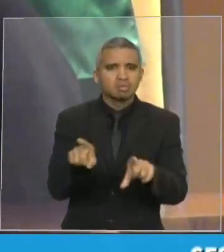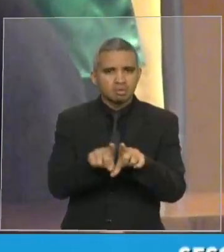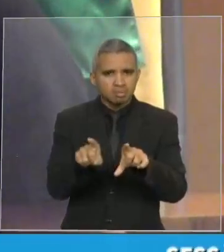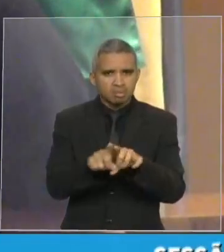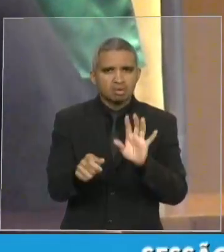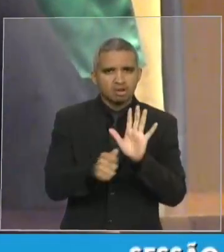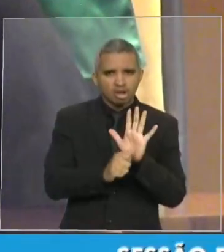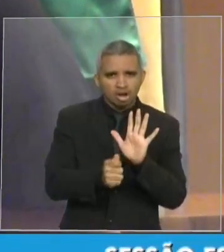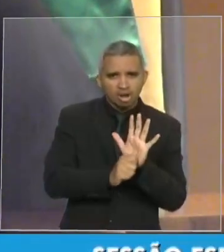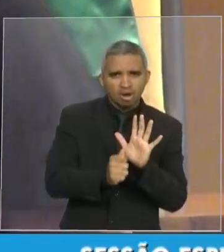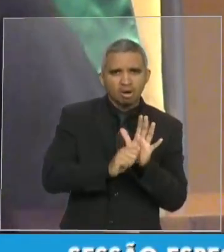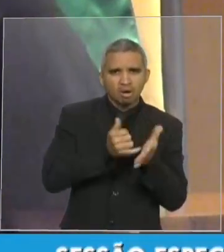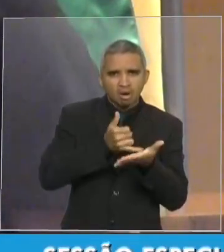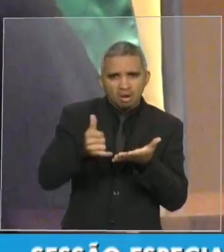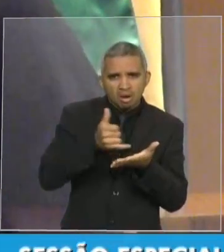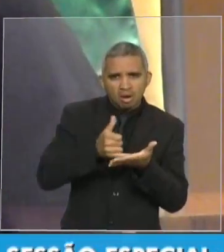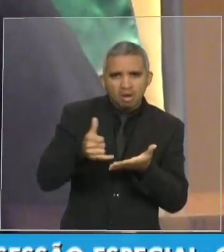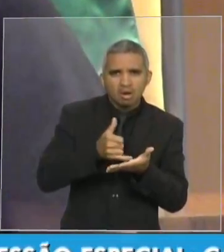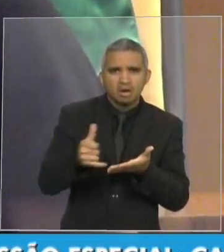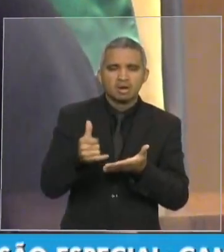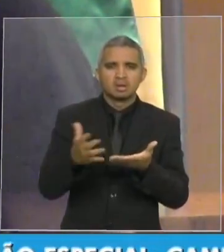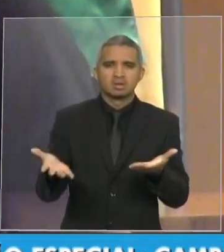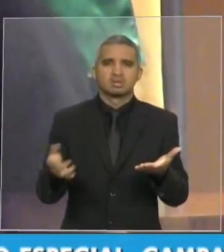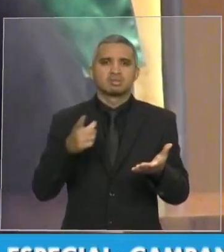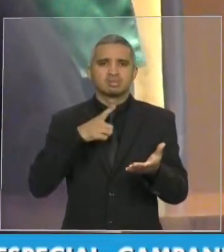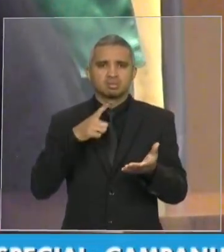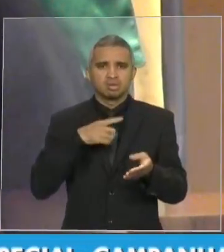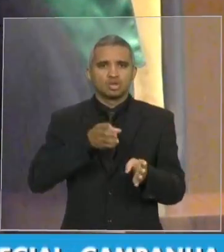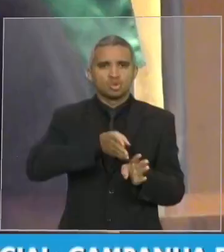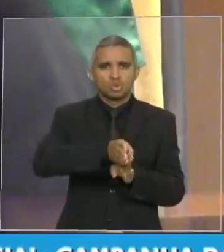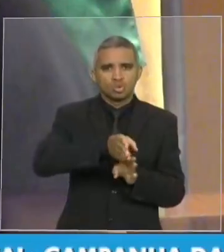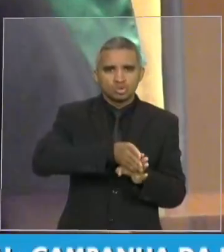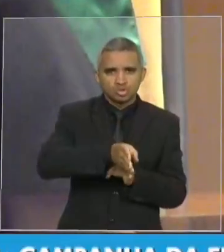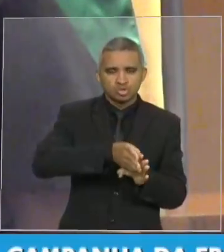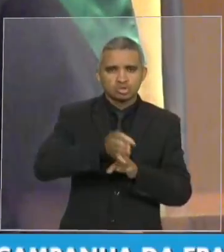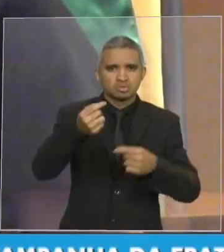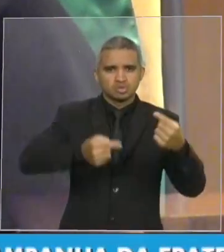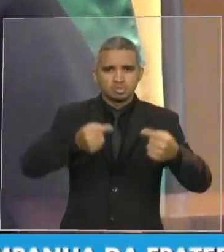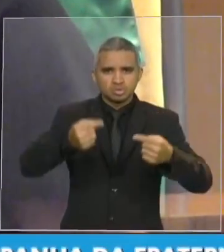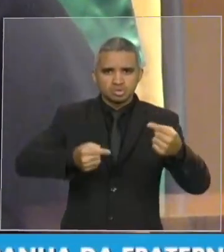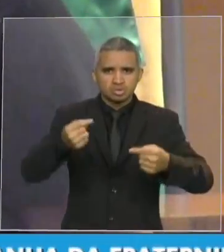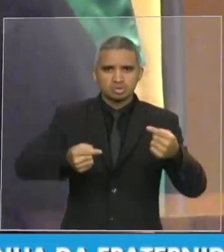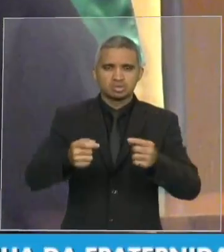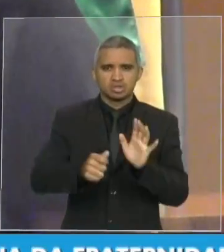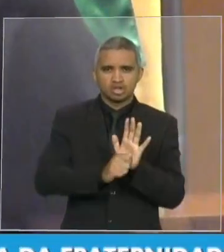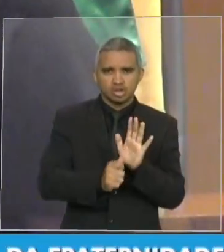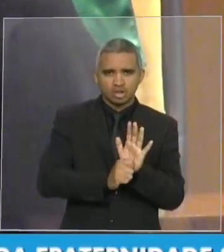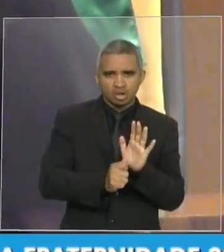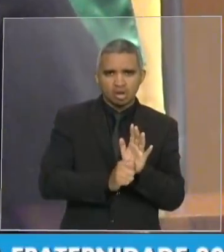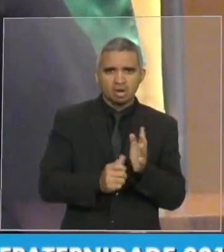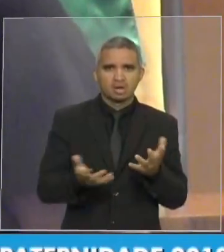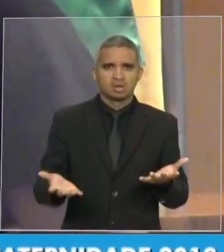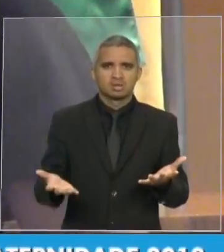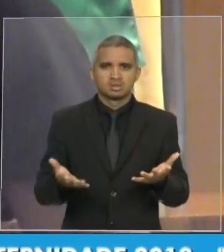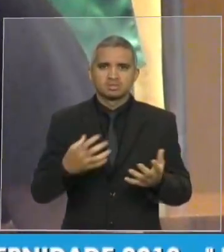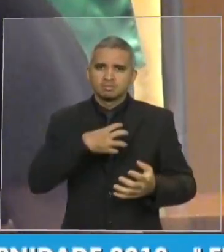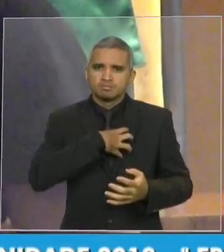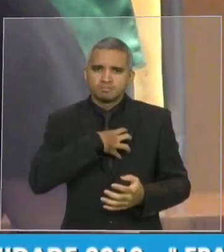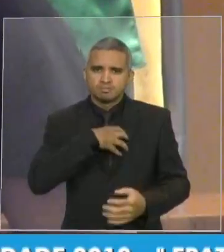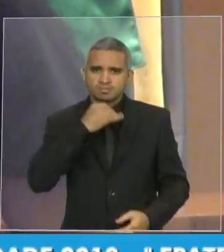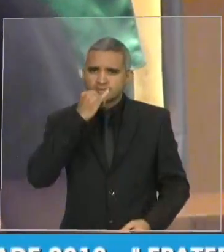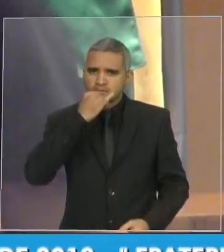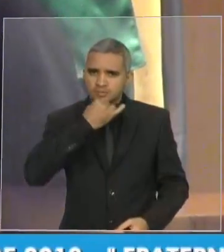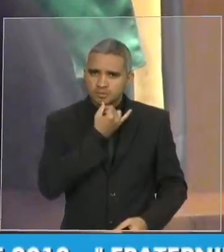também representam aqui o Conselho Estadual de Política sobre Drogas. Então, é